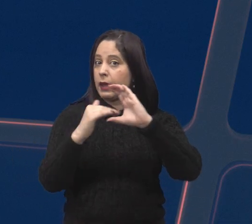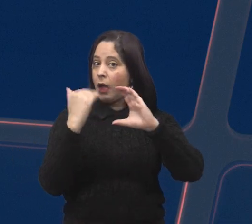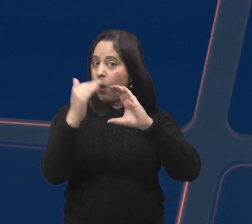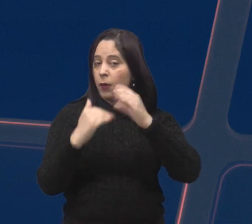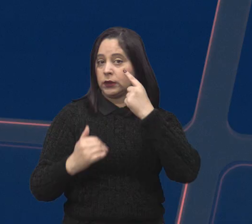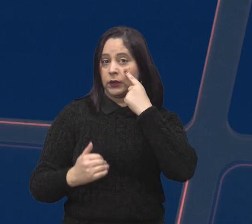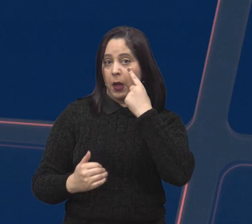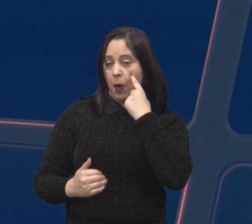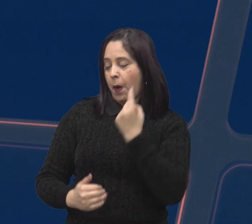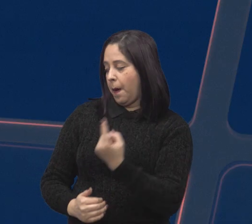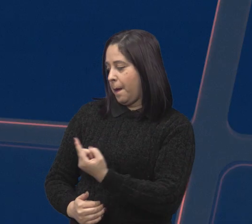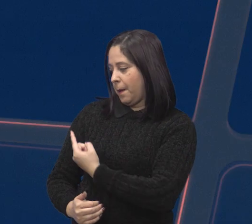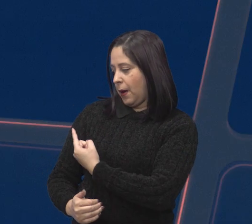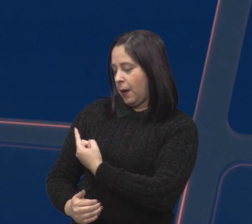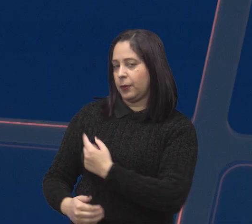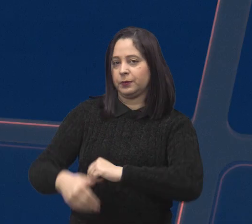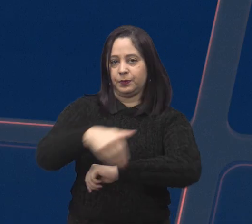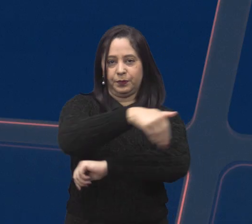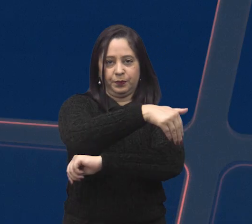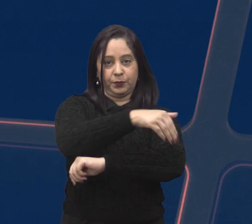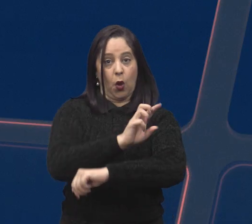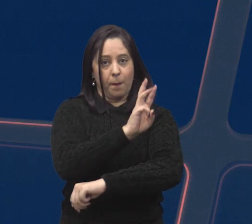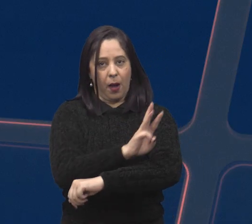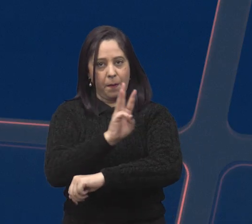online. É só acessar o endereço